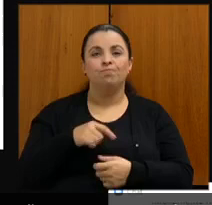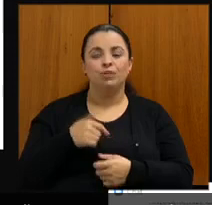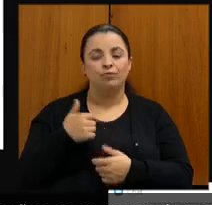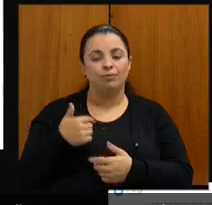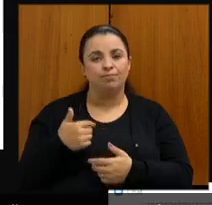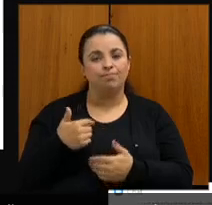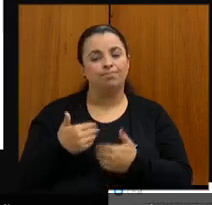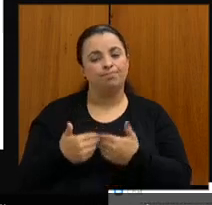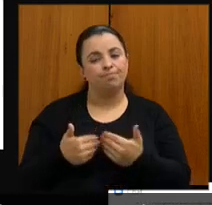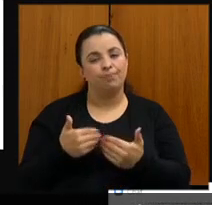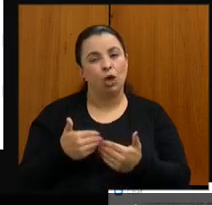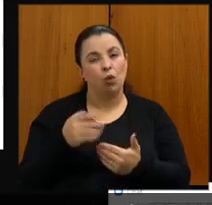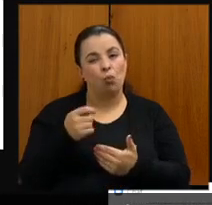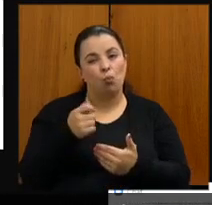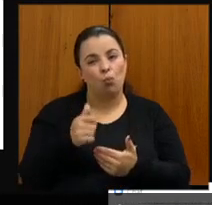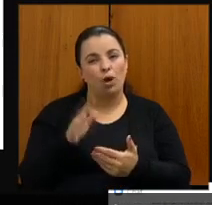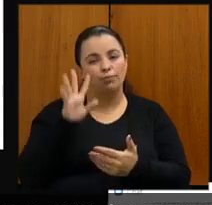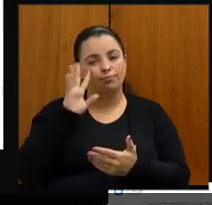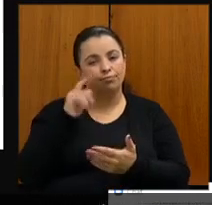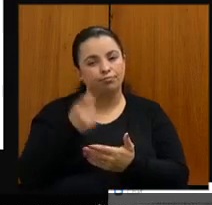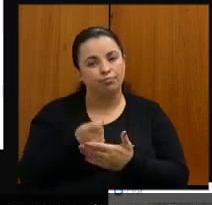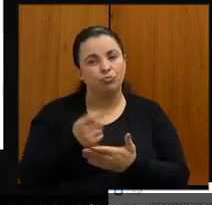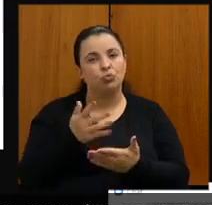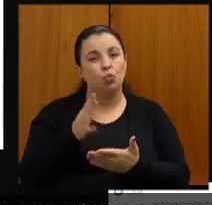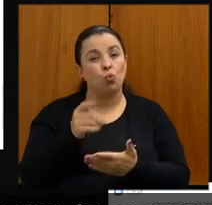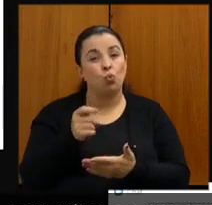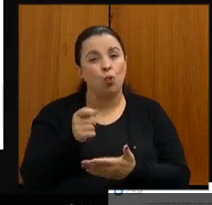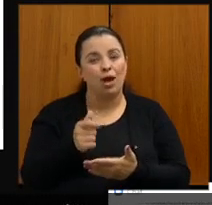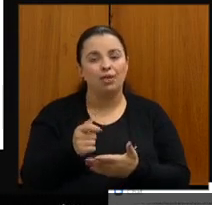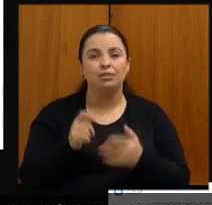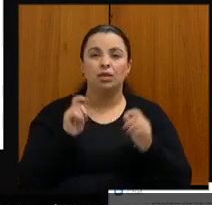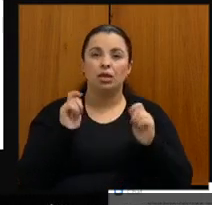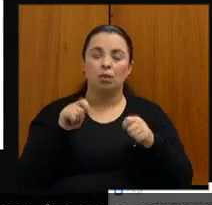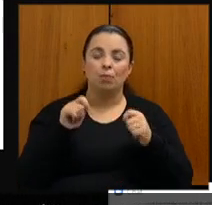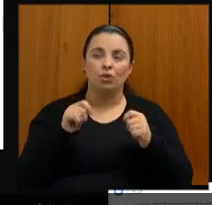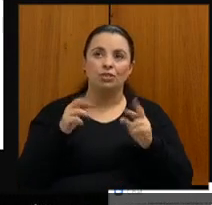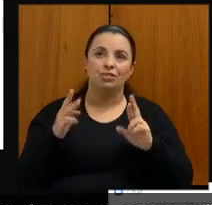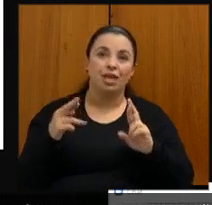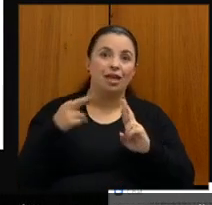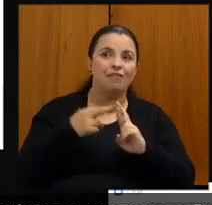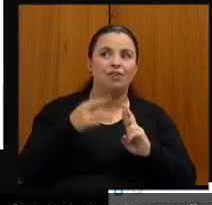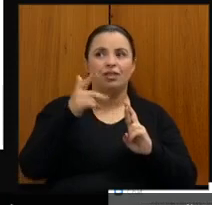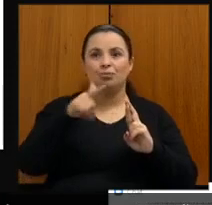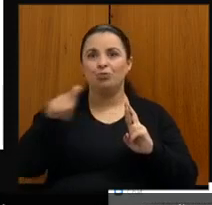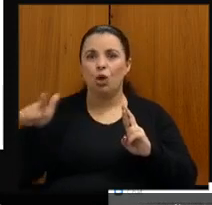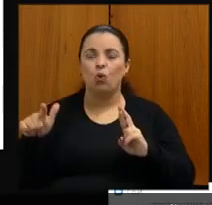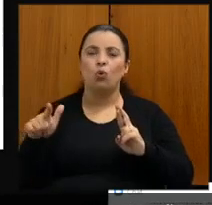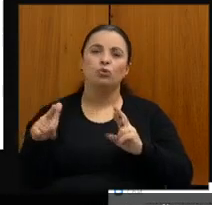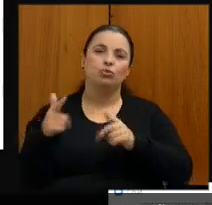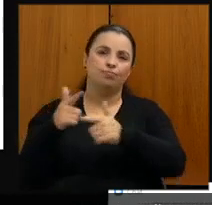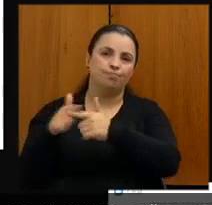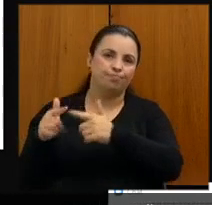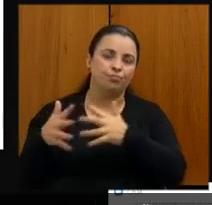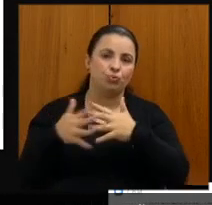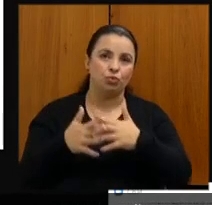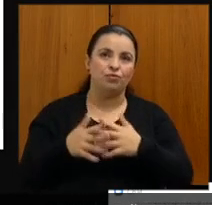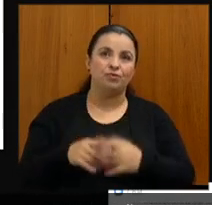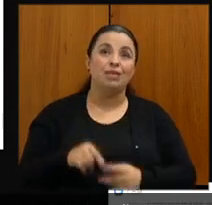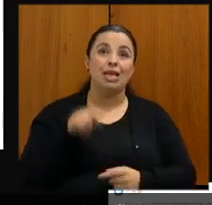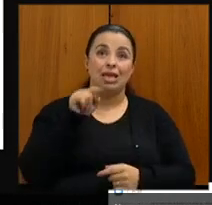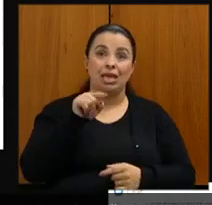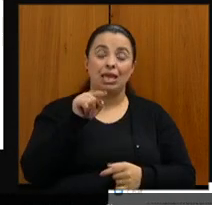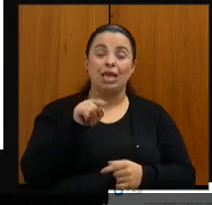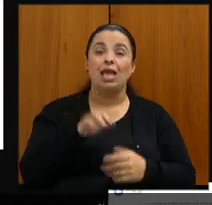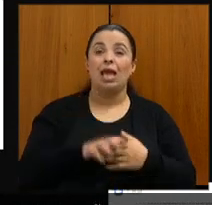caminhando por um desfecho é que pode ser referência para os demais casos né É o caso da ocupação